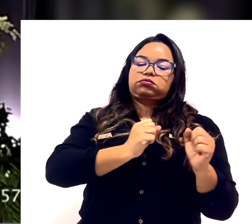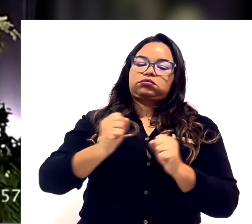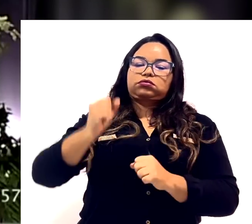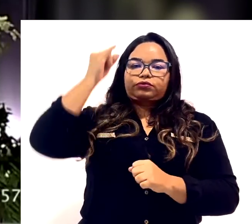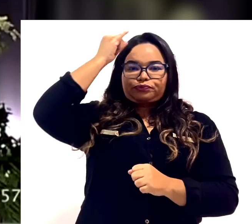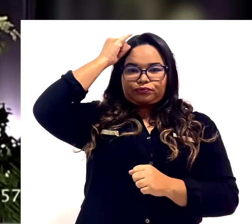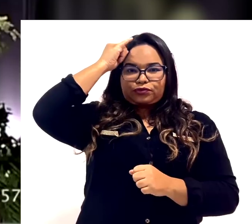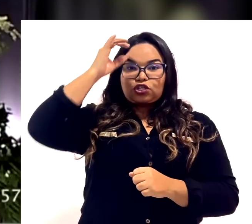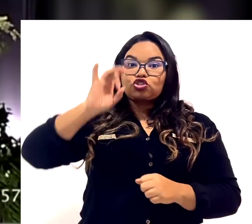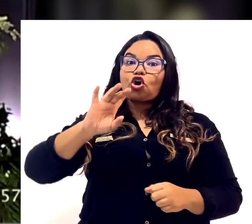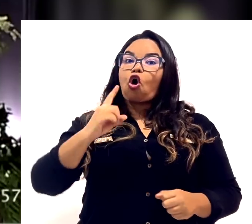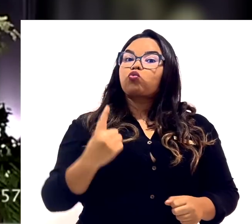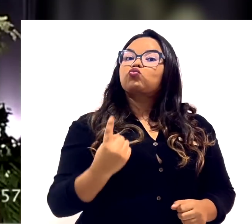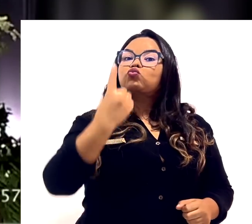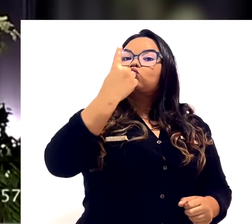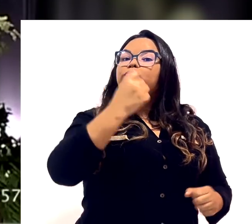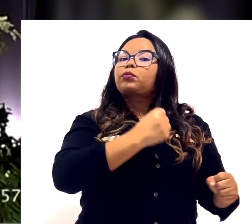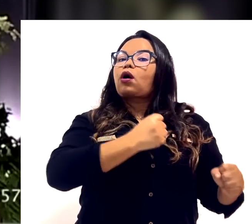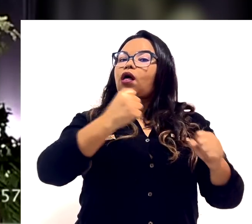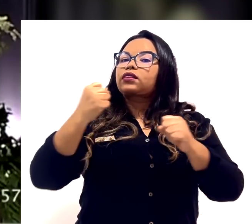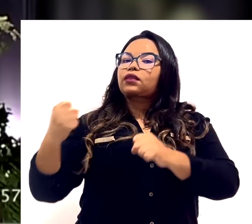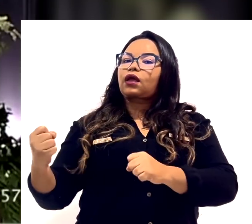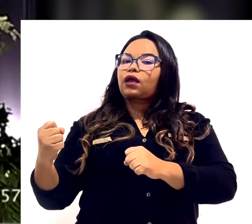um poder no mundo inteiro